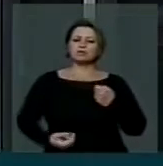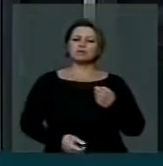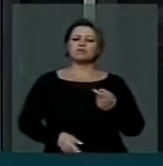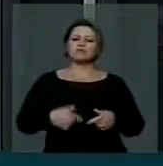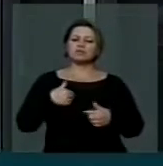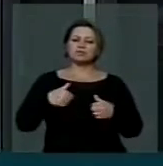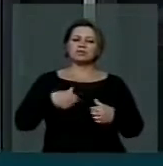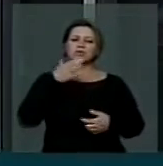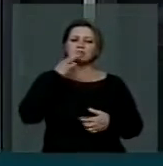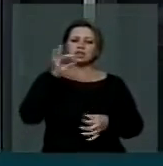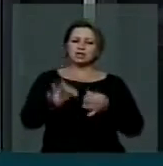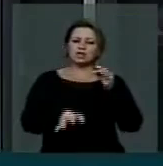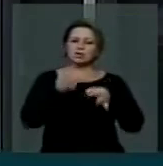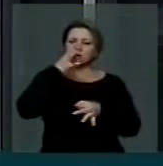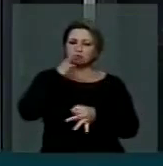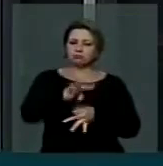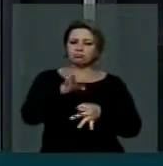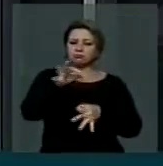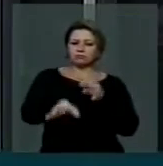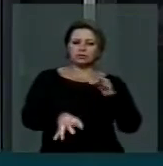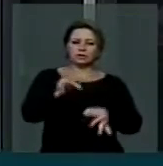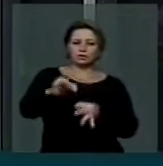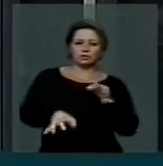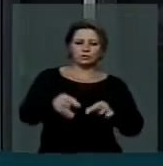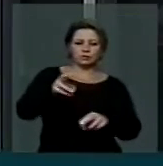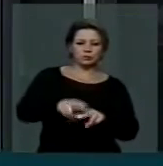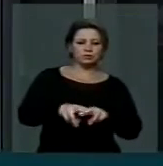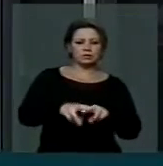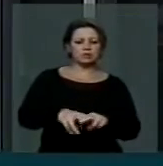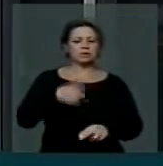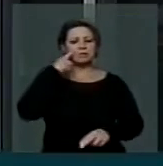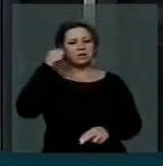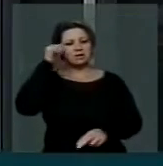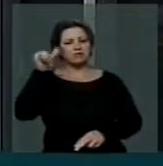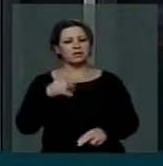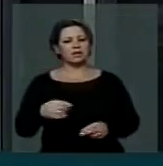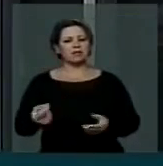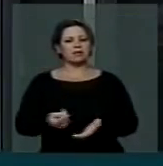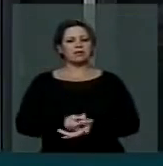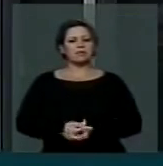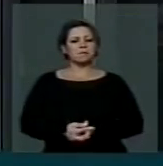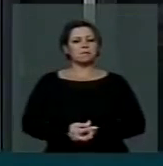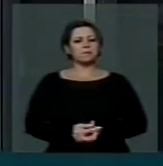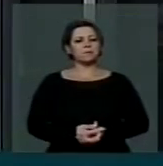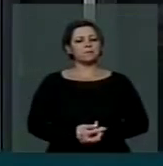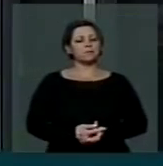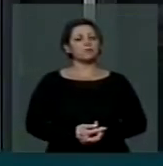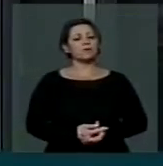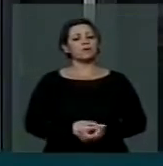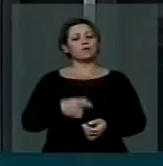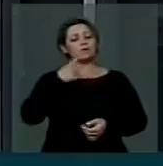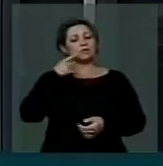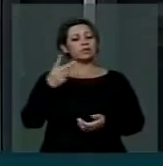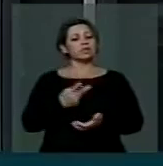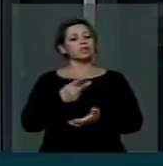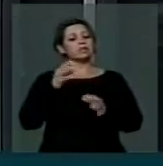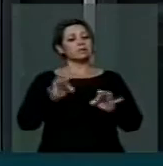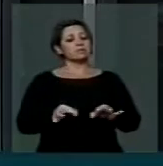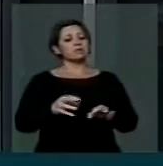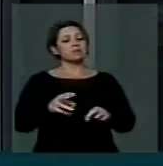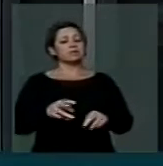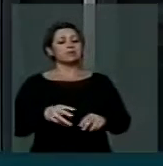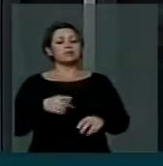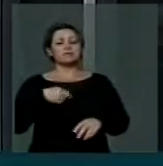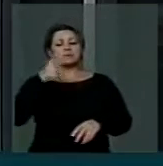indivíduos. Com isso, além de se evitar a punição indireta, ou tantas vezes direta, cruel, das